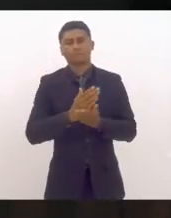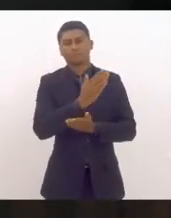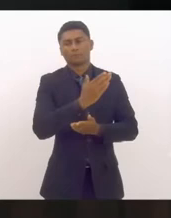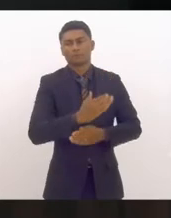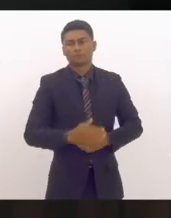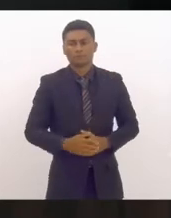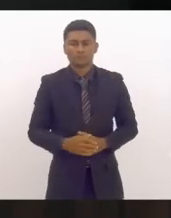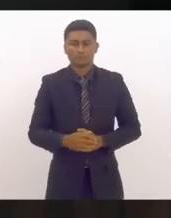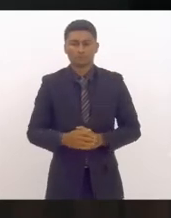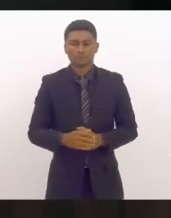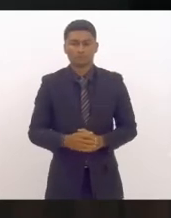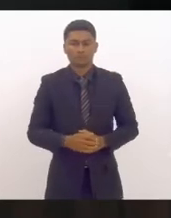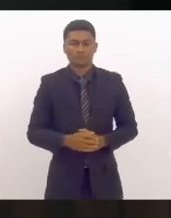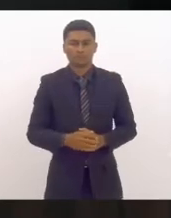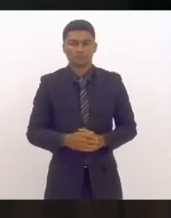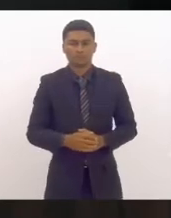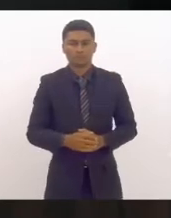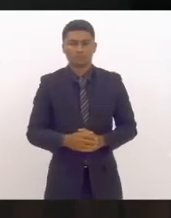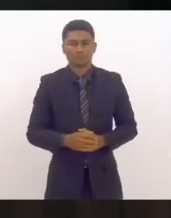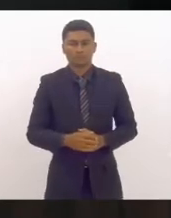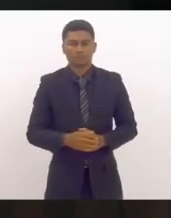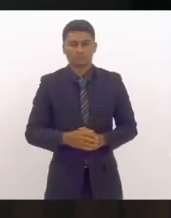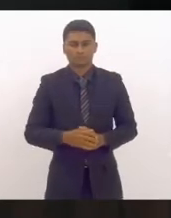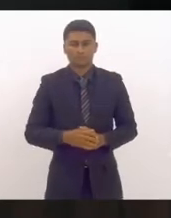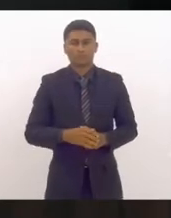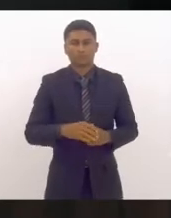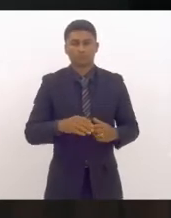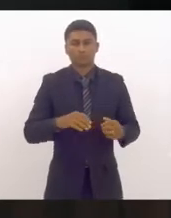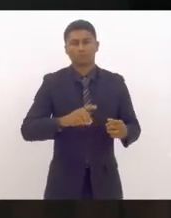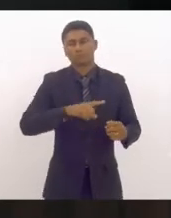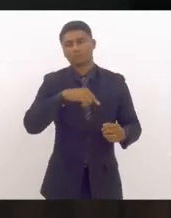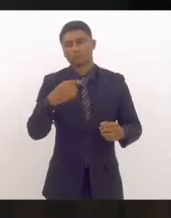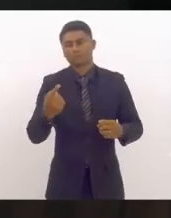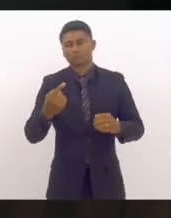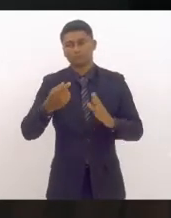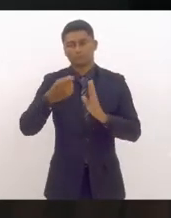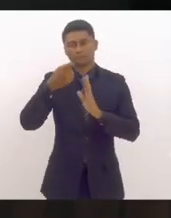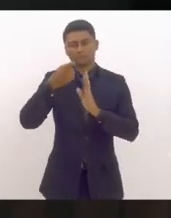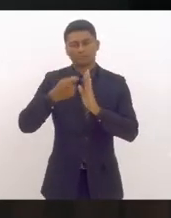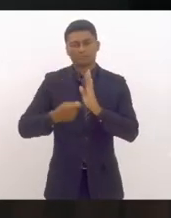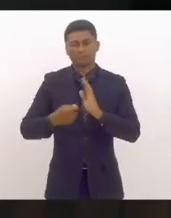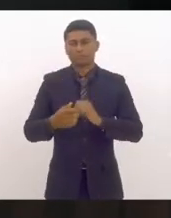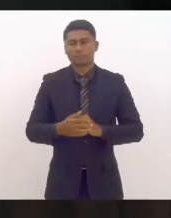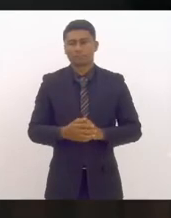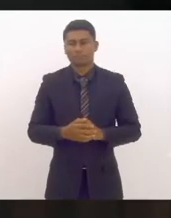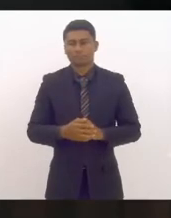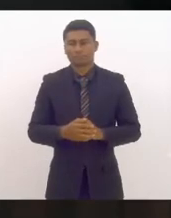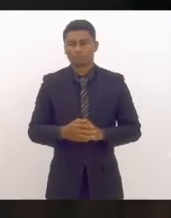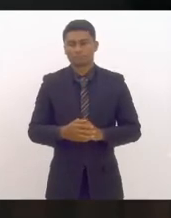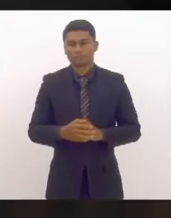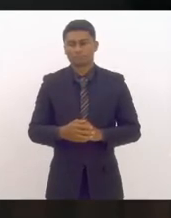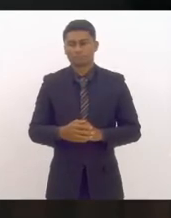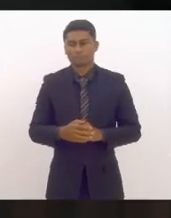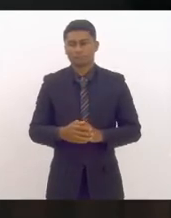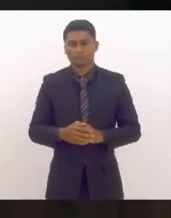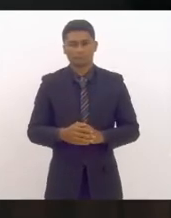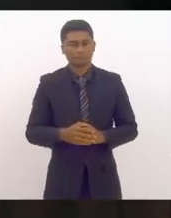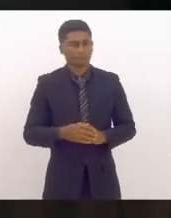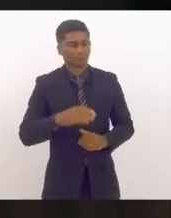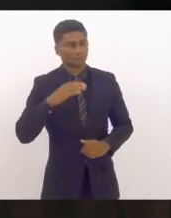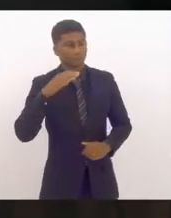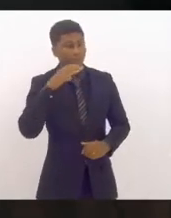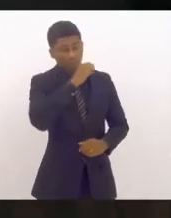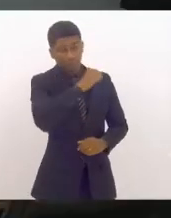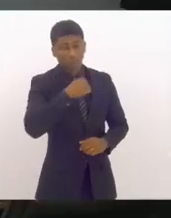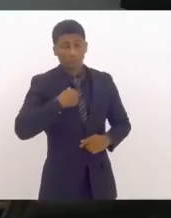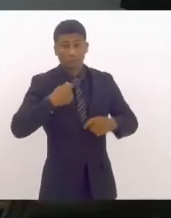Aprovado. Em primeira, vai a redação do vencido. Uma declaração breve. Finalzinho. É que eu vou ter que me